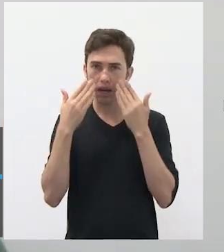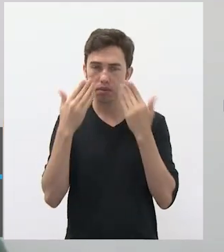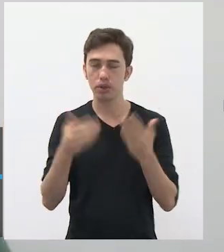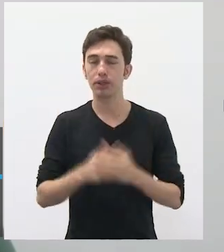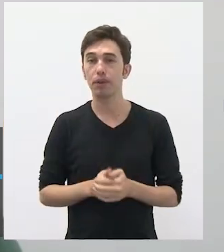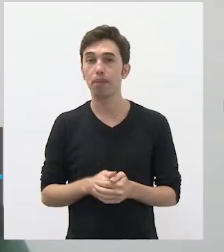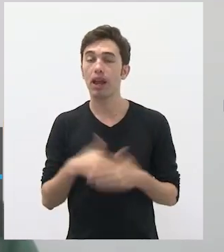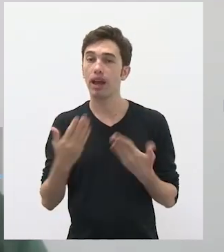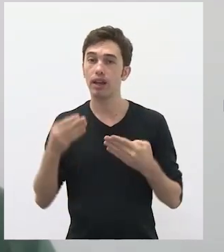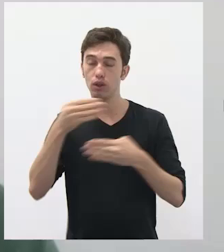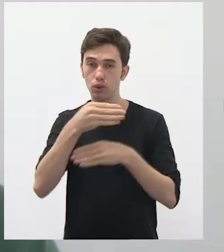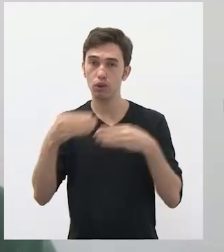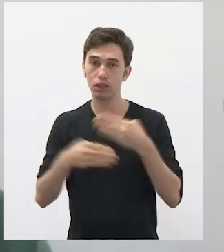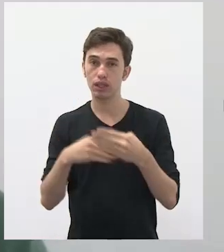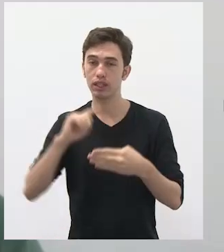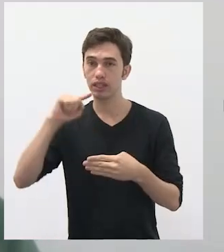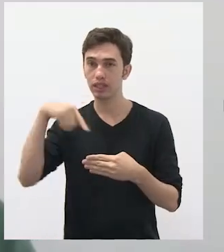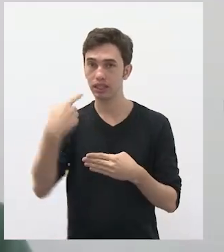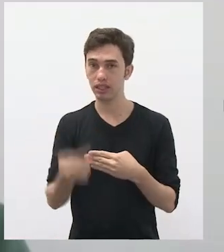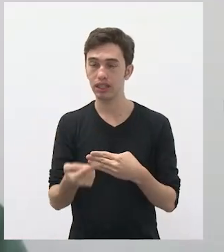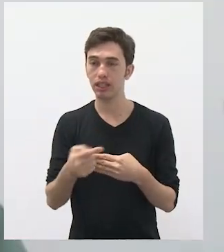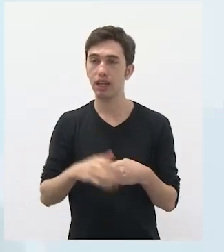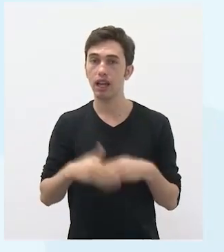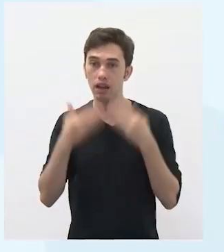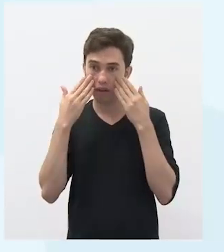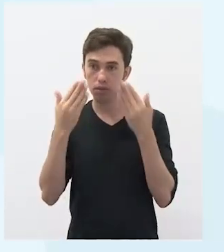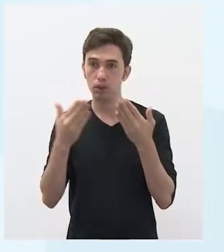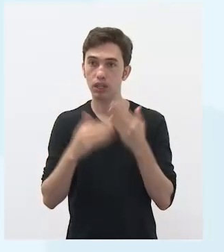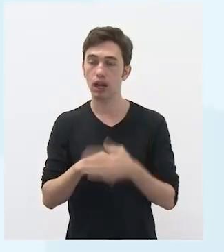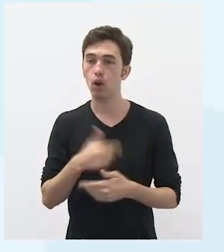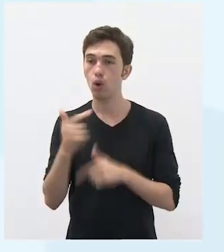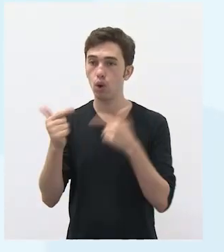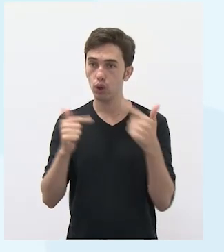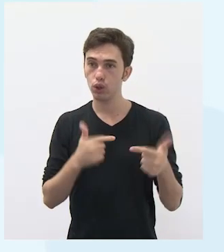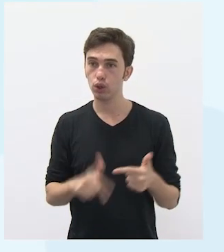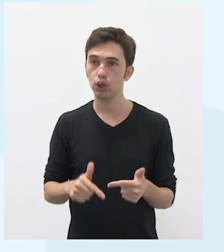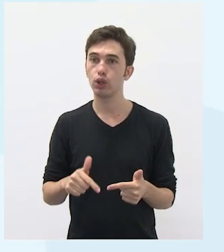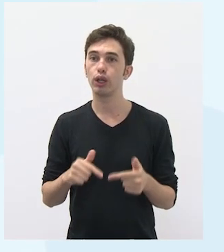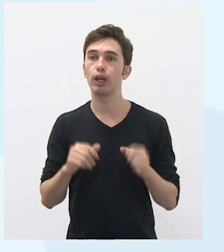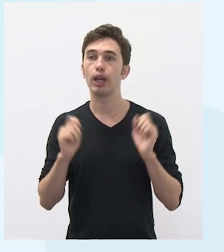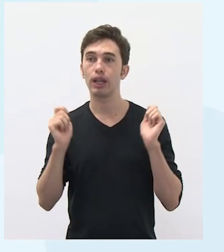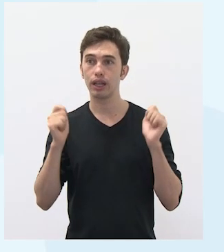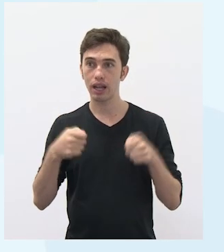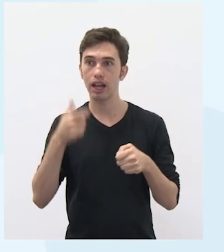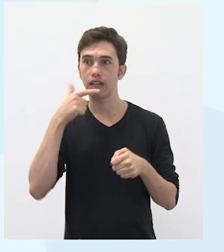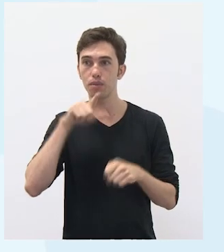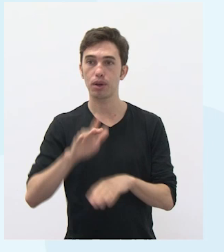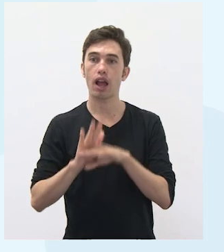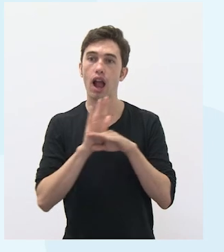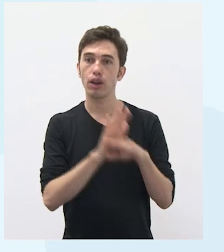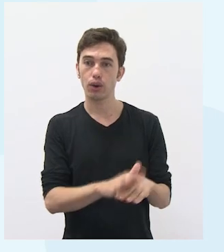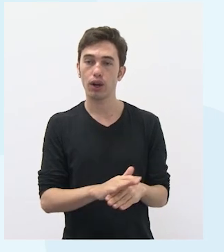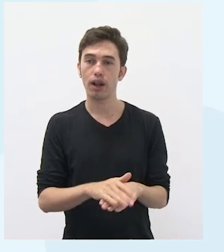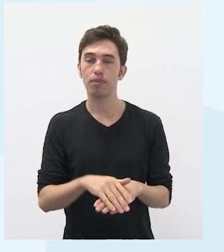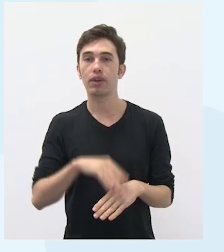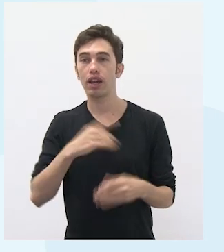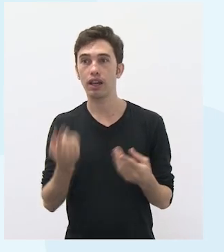slide, ali alguns pontos que a ERER pode contribuir aí e que, retomando a fala do Mário,